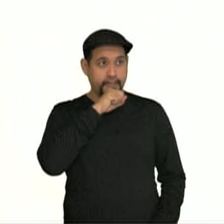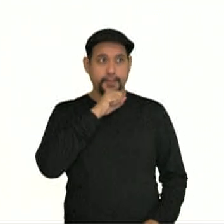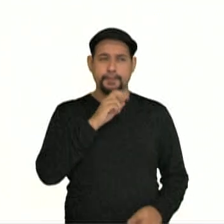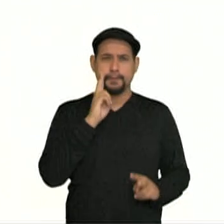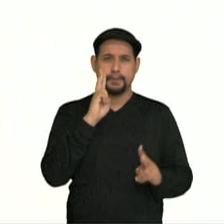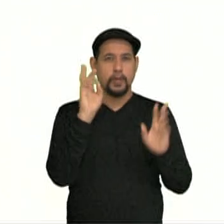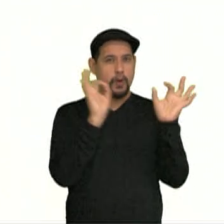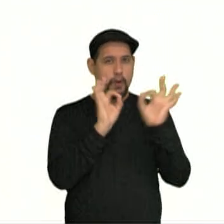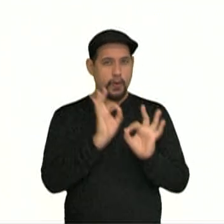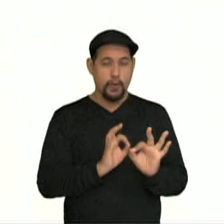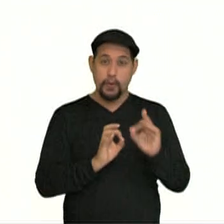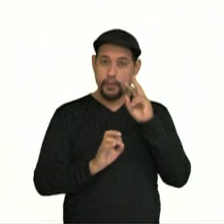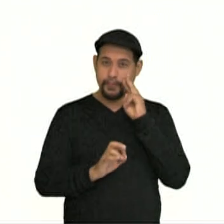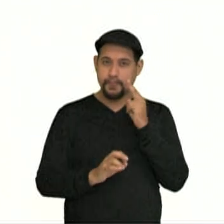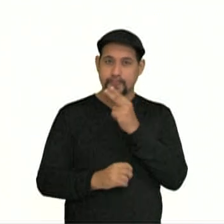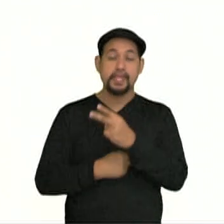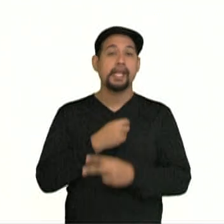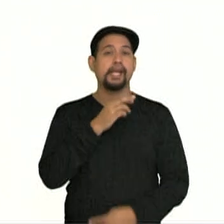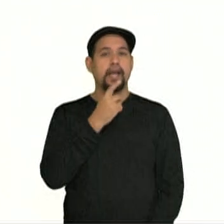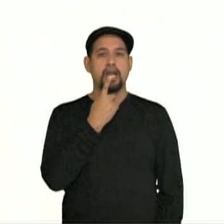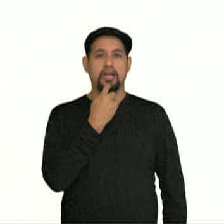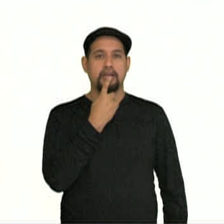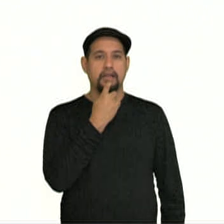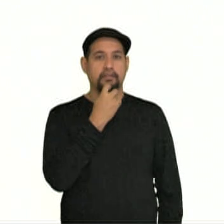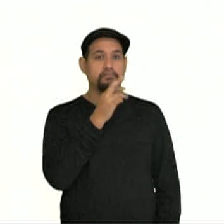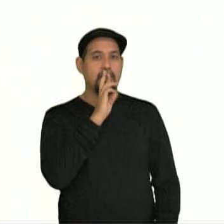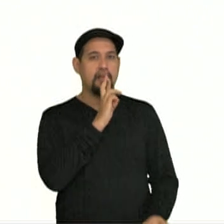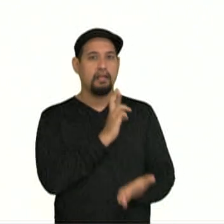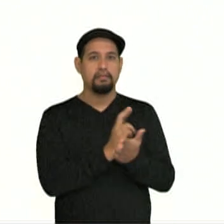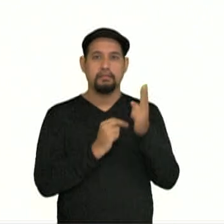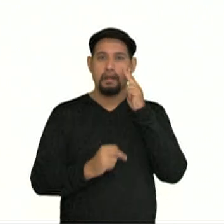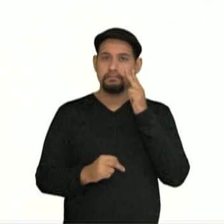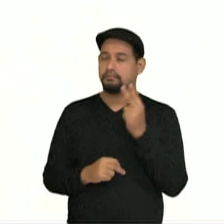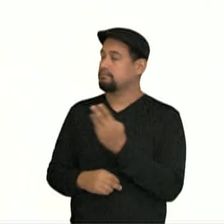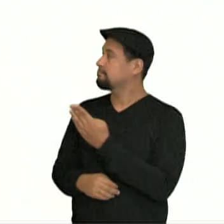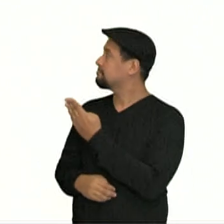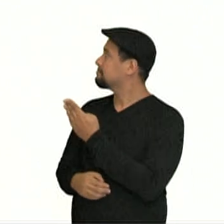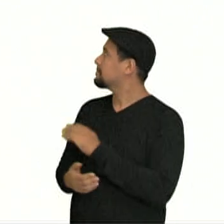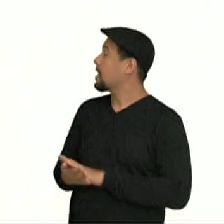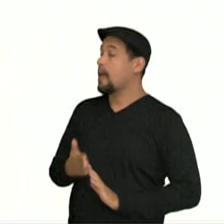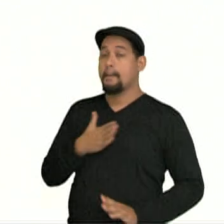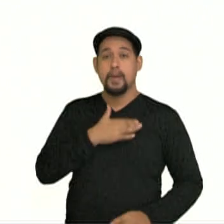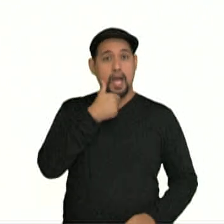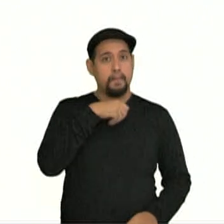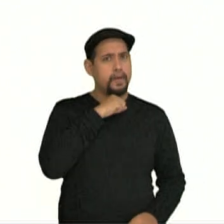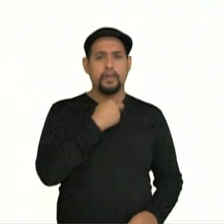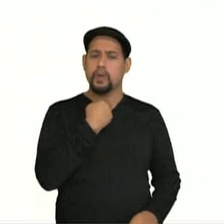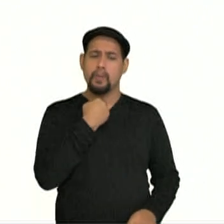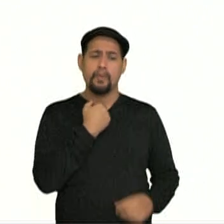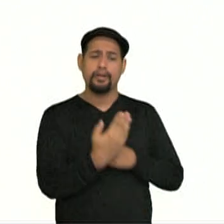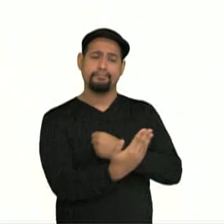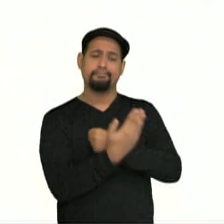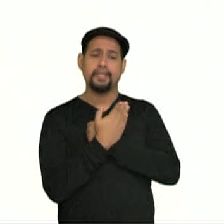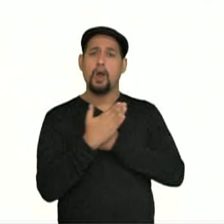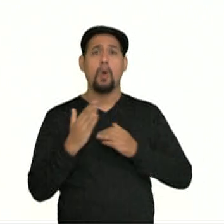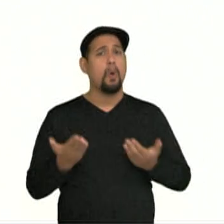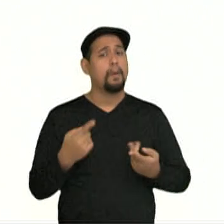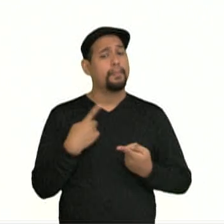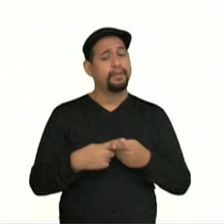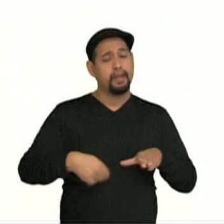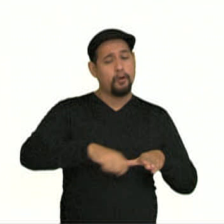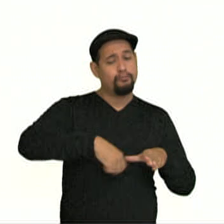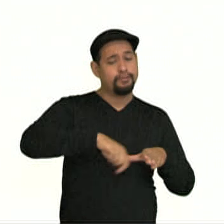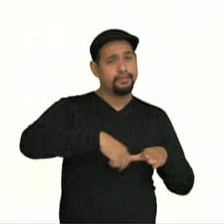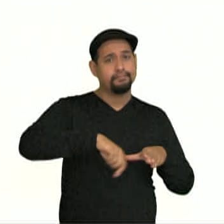now because she's cooking at kitchen. Minha mãe não pode me ajudar agora porque ela está cozinhando